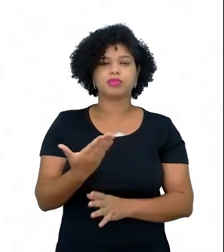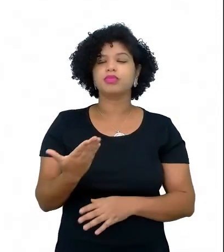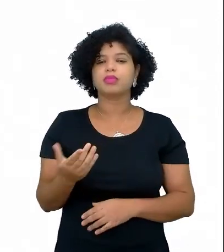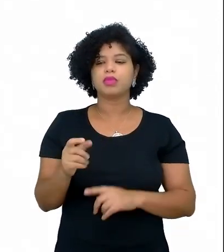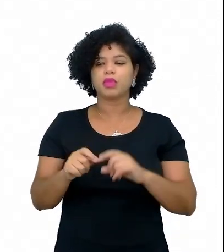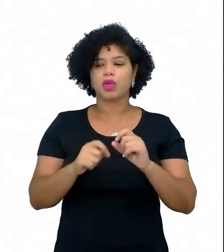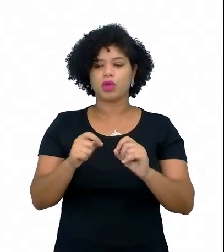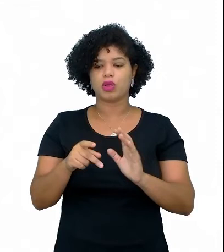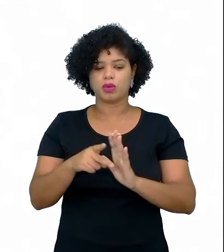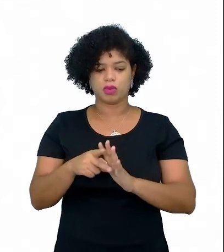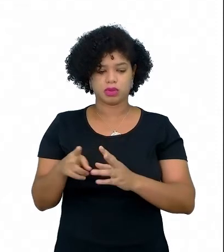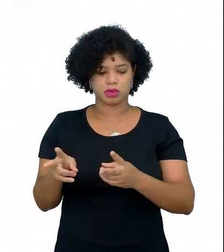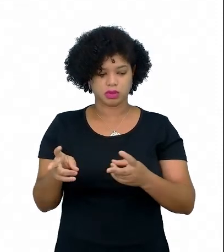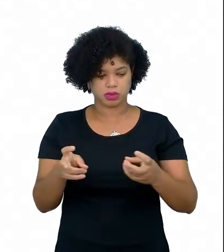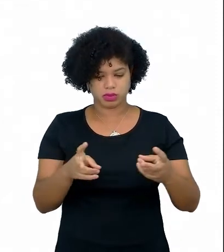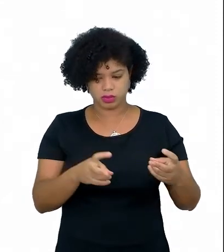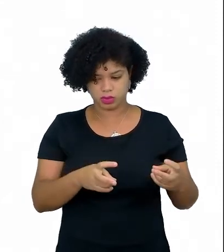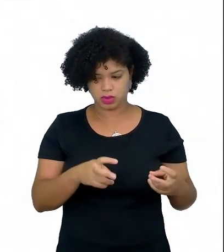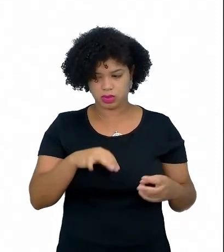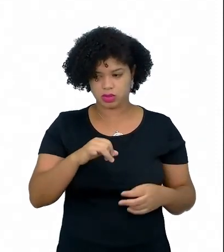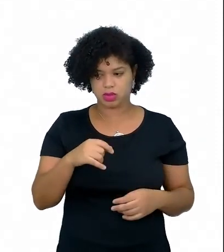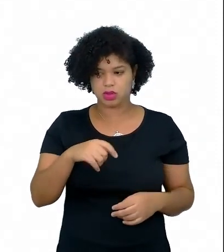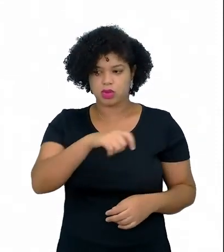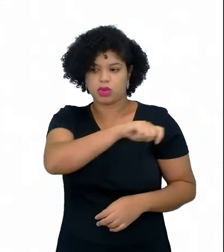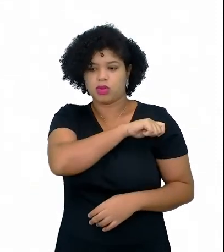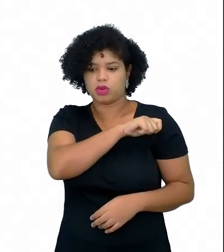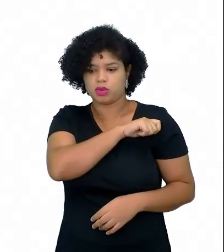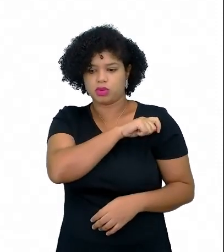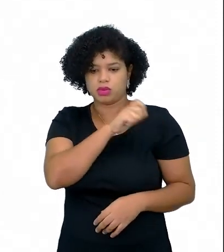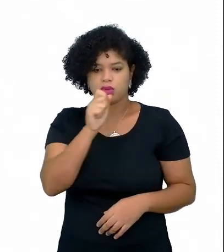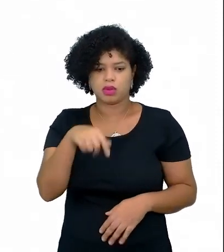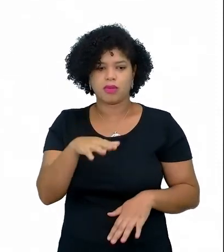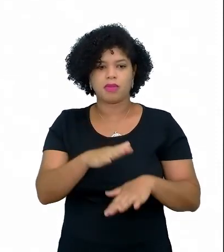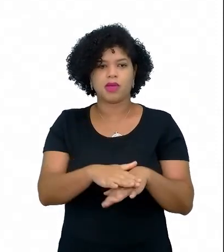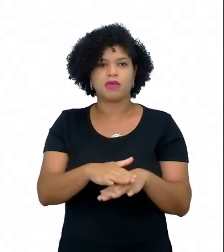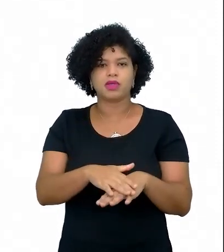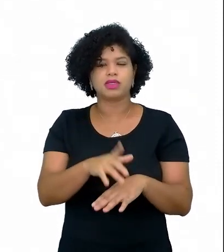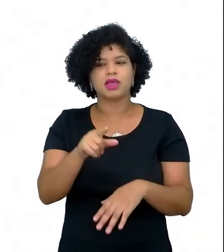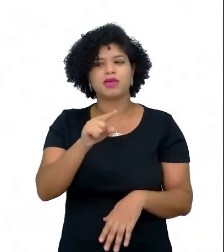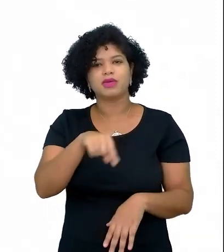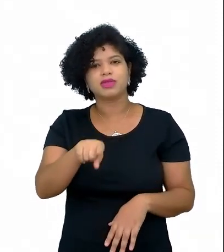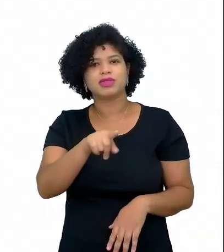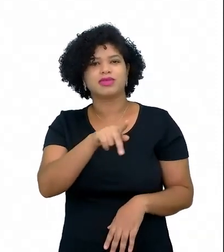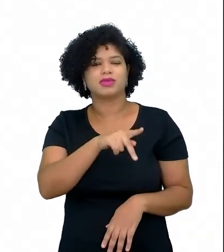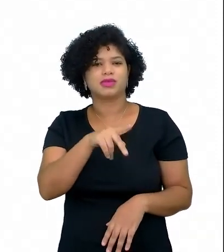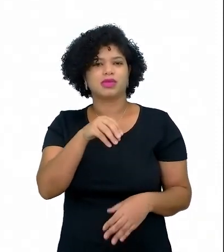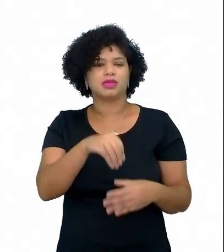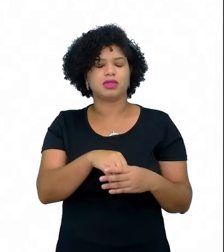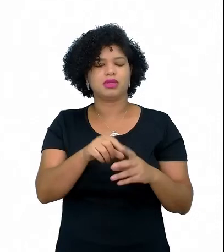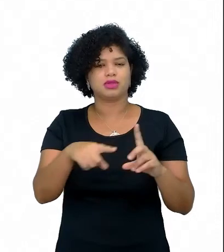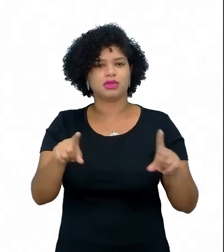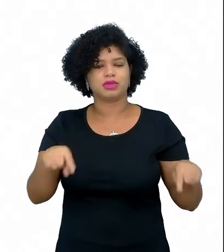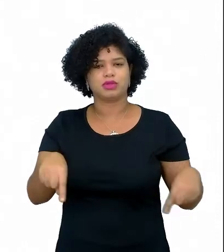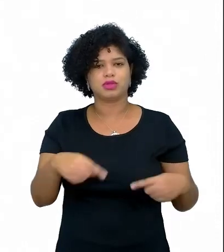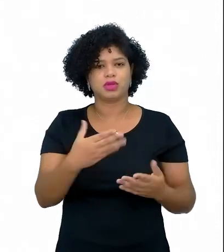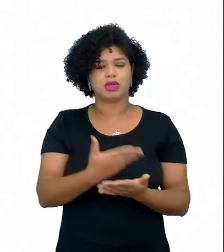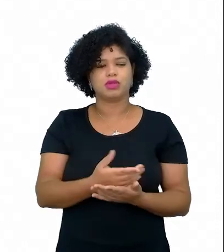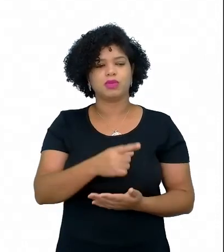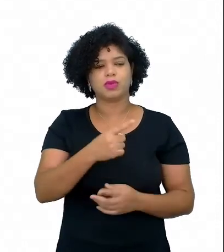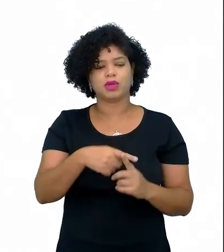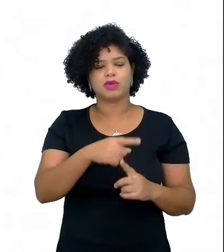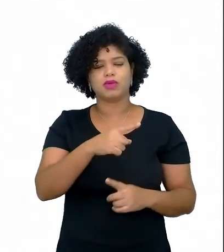quem consegue observar se o aluno dá conta de elaborar uma situação, é você, professor, na sala de aula, porque você está acompanhando o quê?